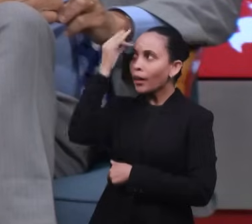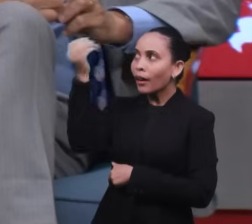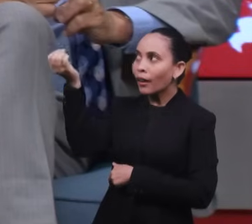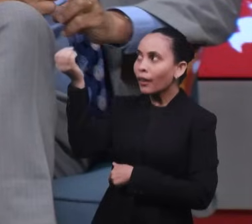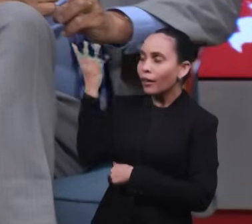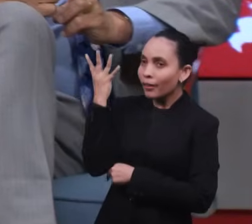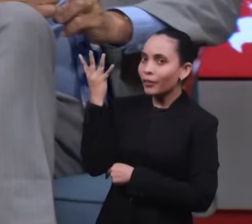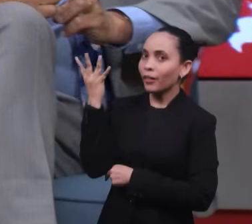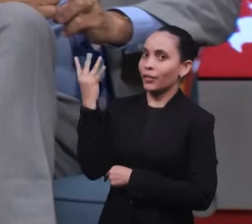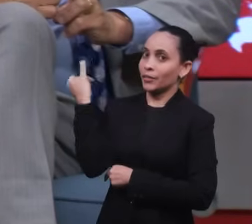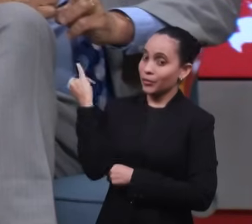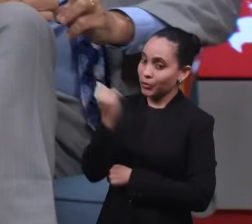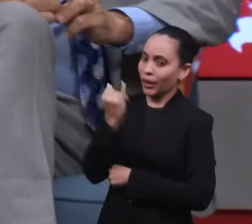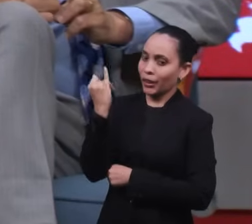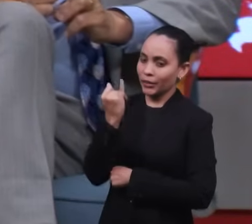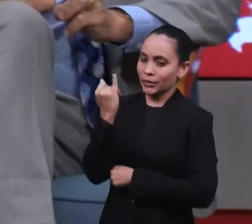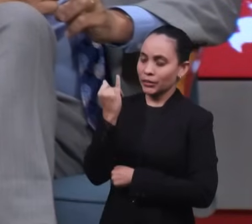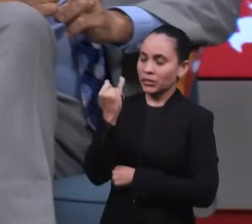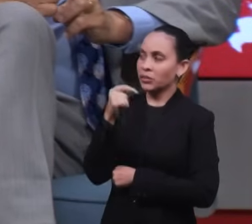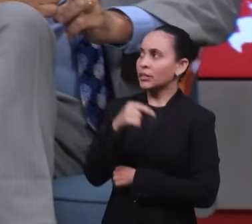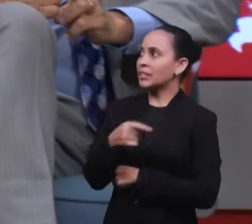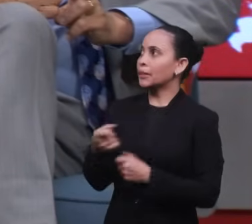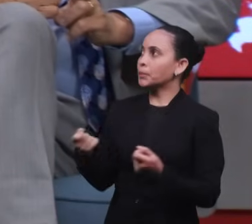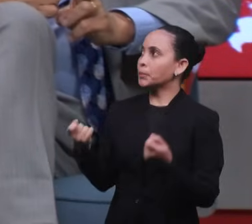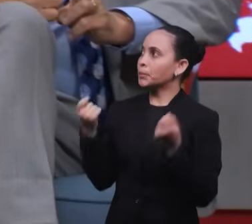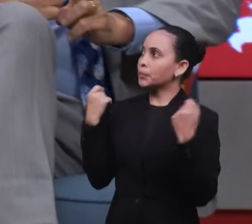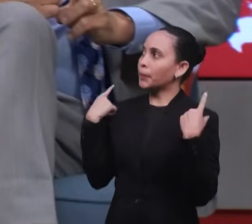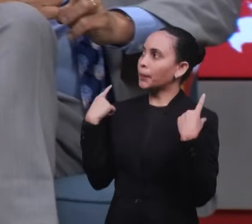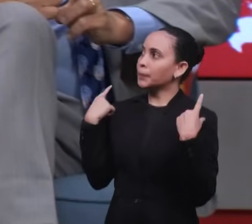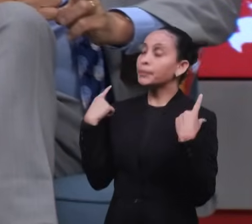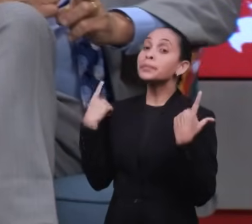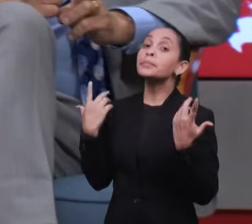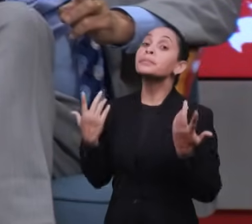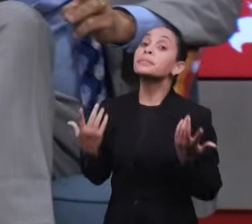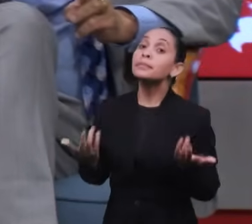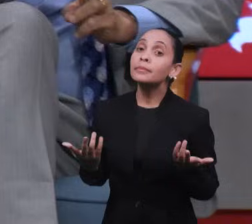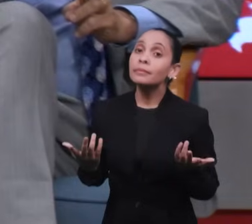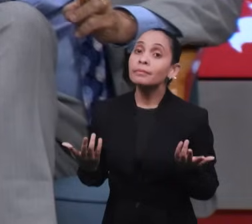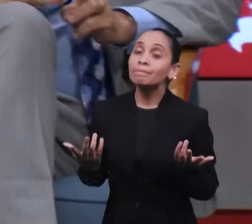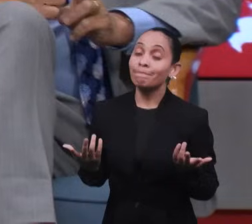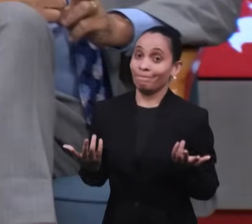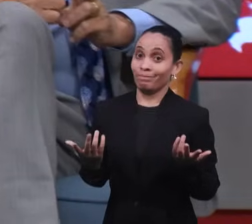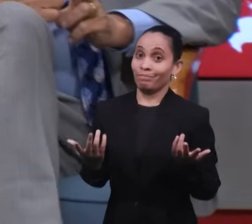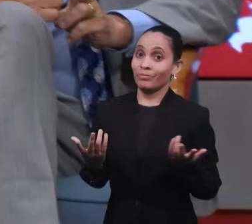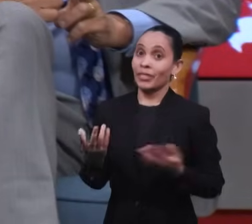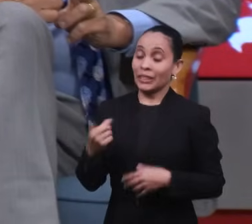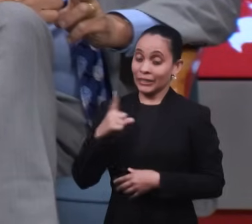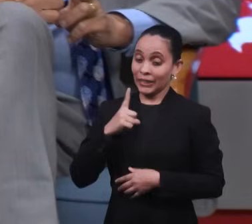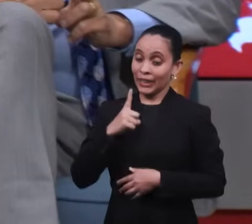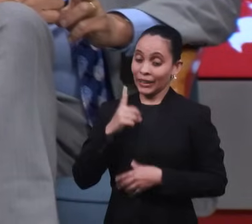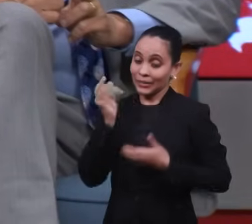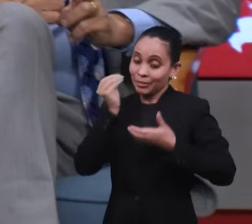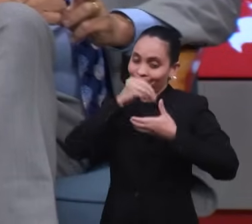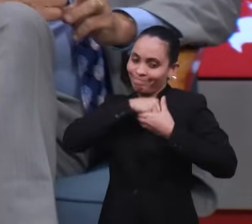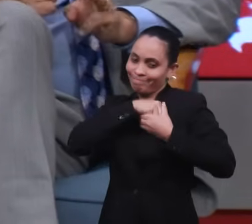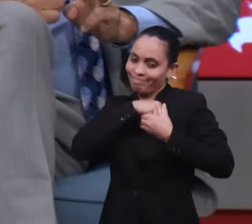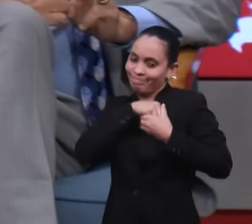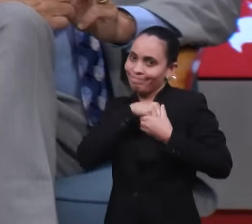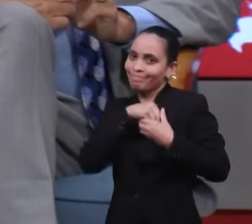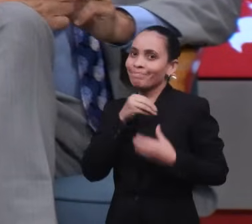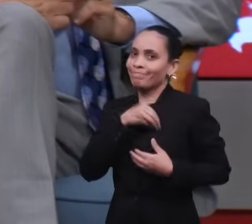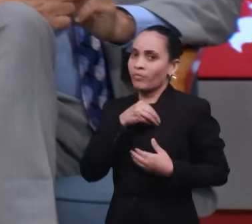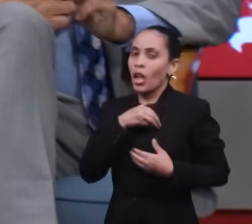o Espírito Santo está revelando, está dizendo isso no corpo e você não está atendendo. Então você está ali, mas você é doente.